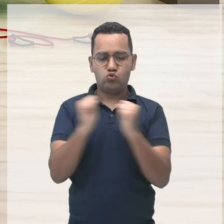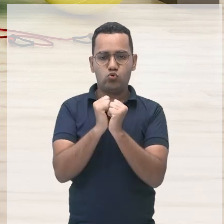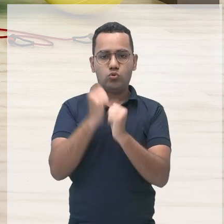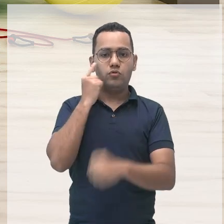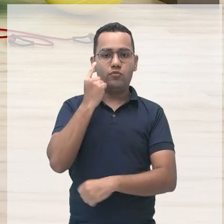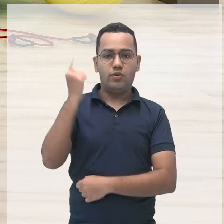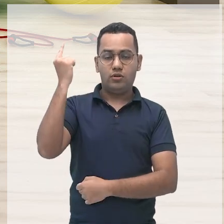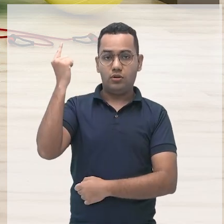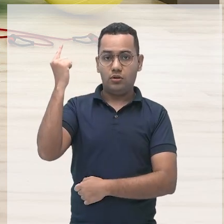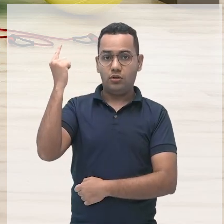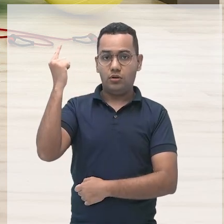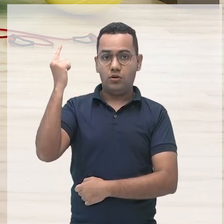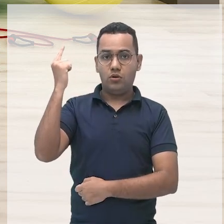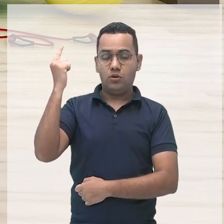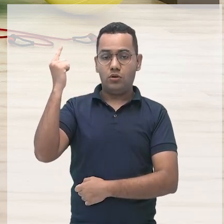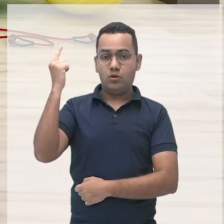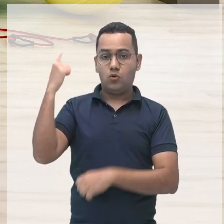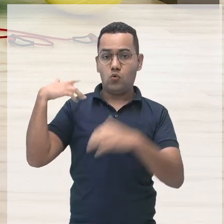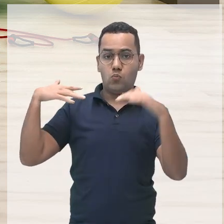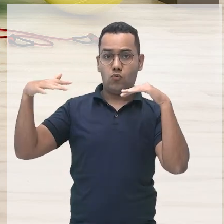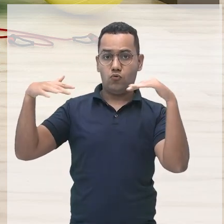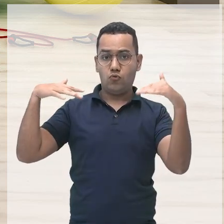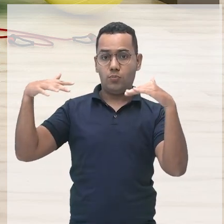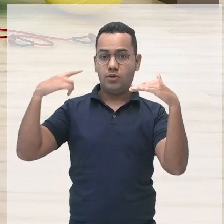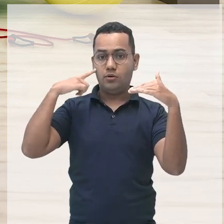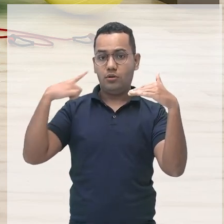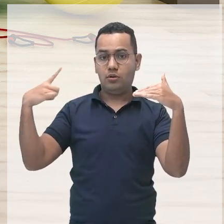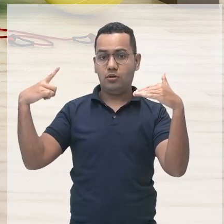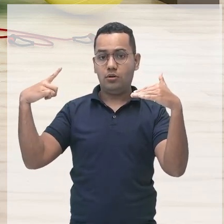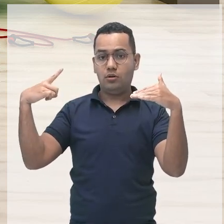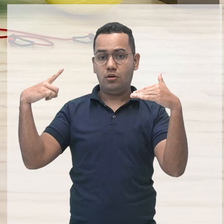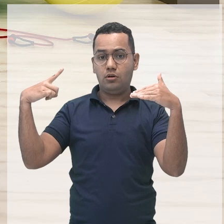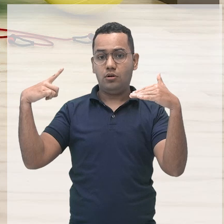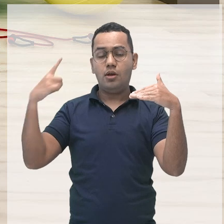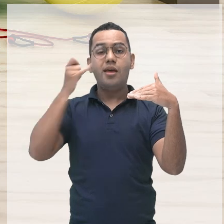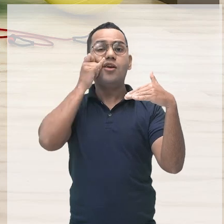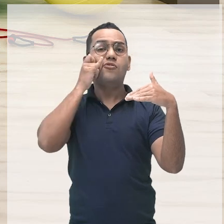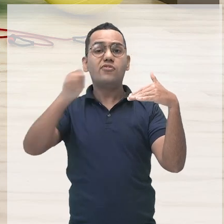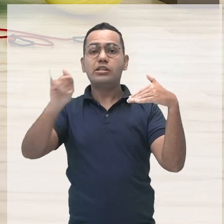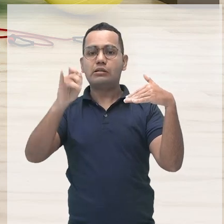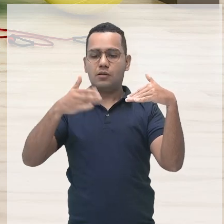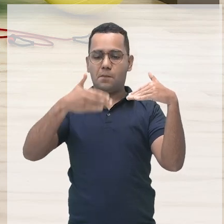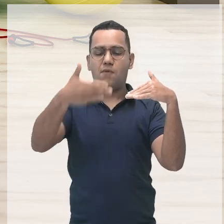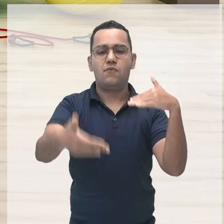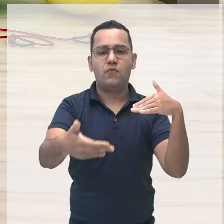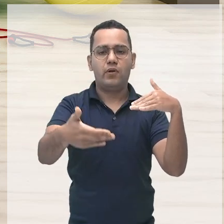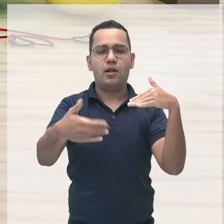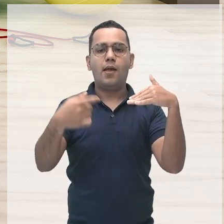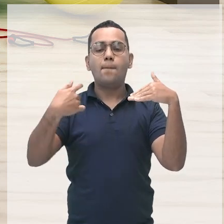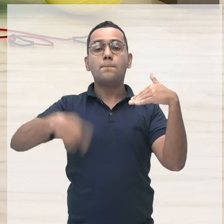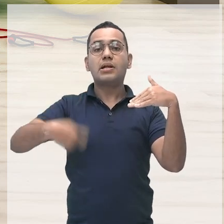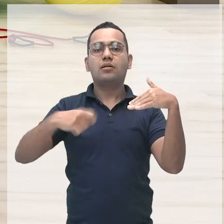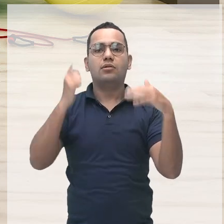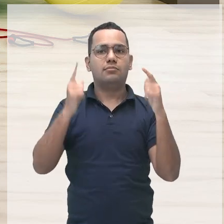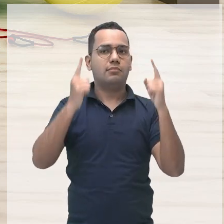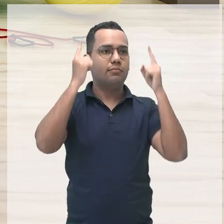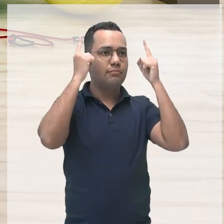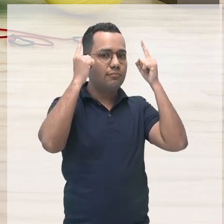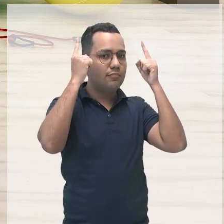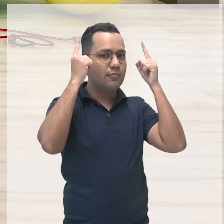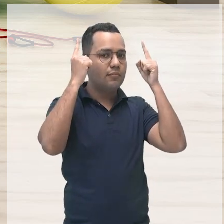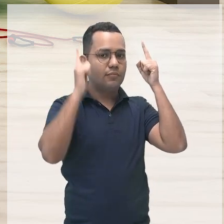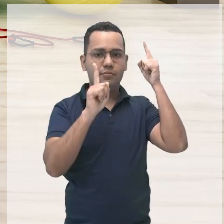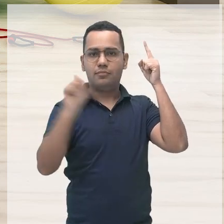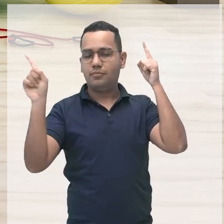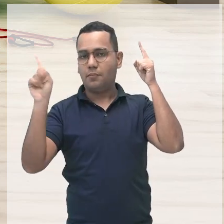lá atrás. Ó, tomando cuidado para o meu braço não ir para frente. Ele vem aqui, ó, na lateral da minha cabeça,